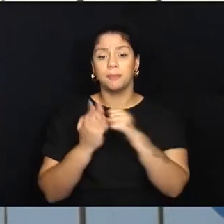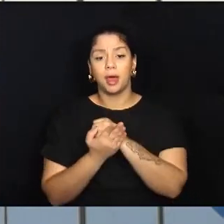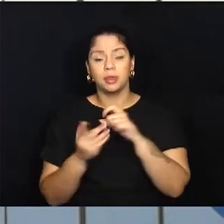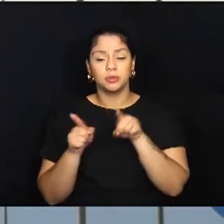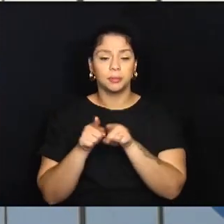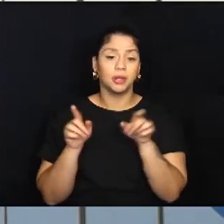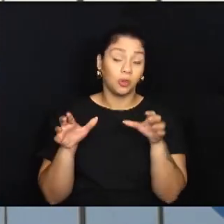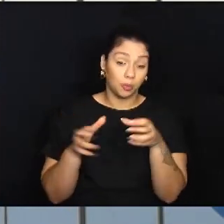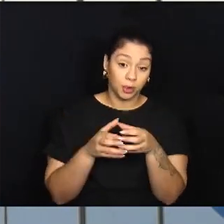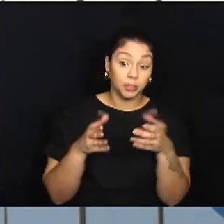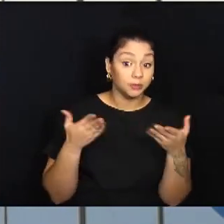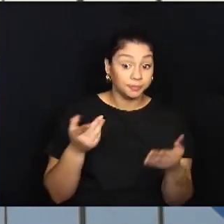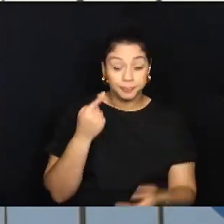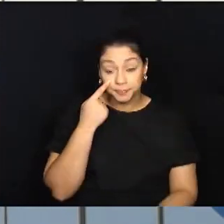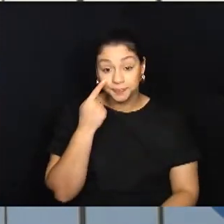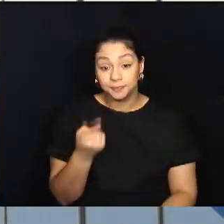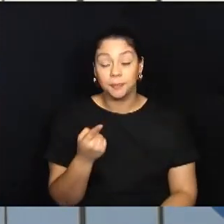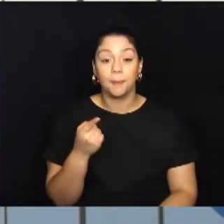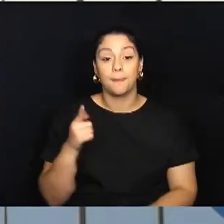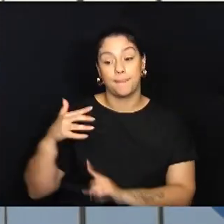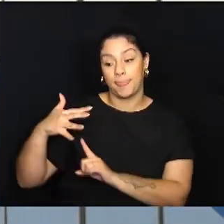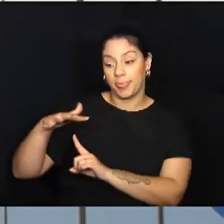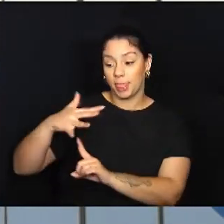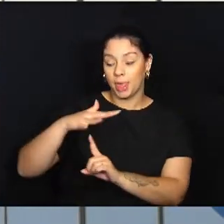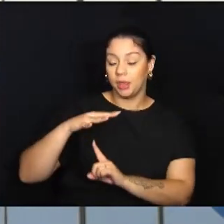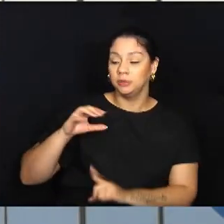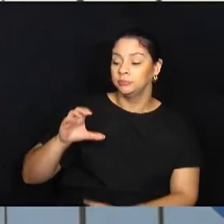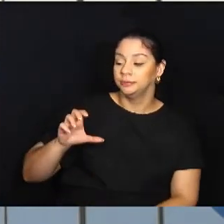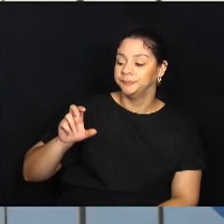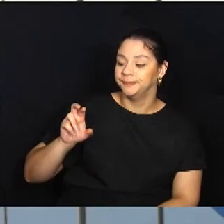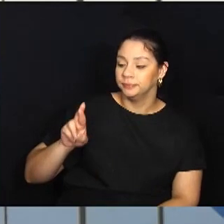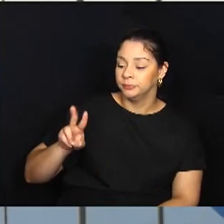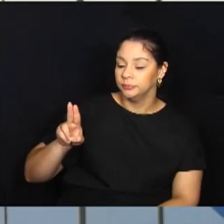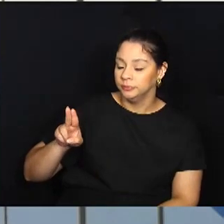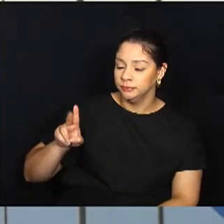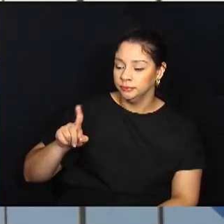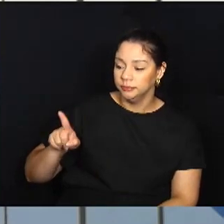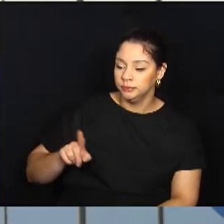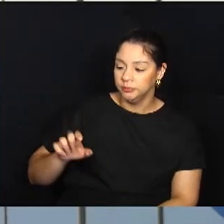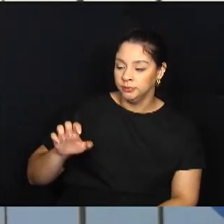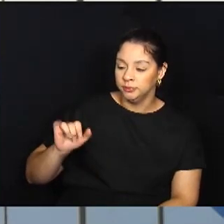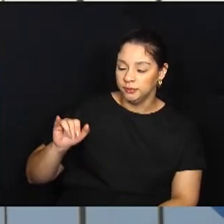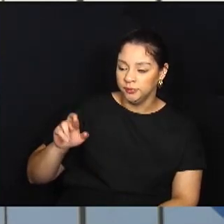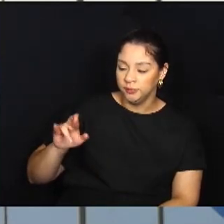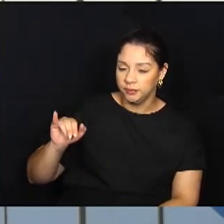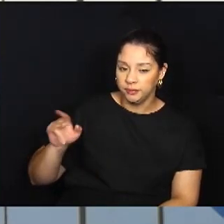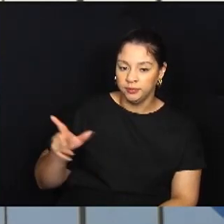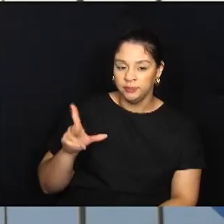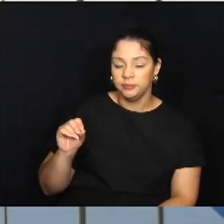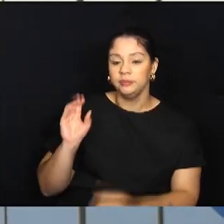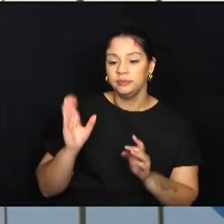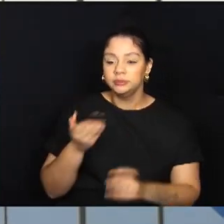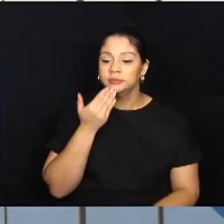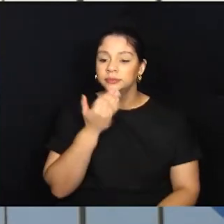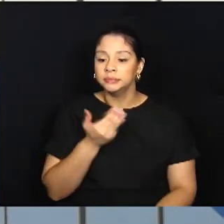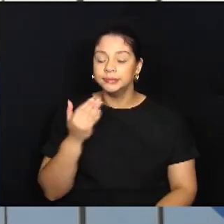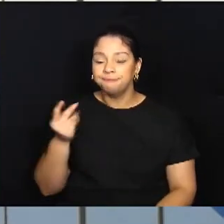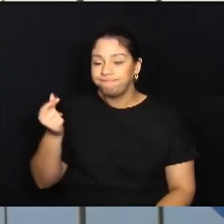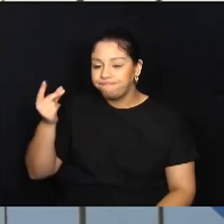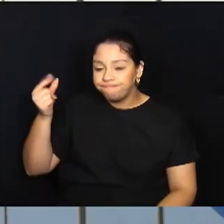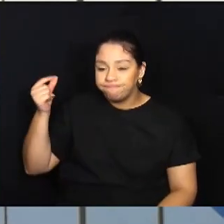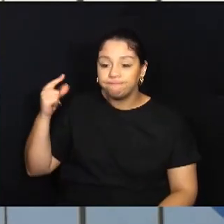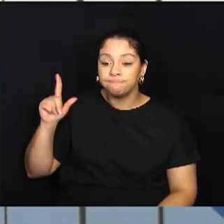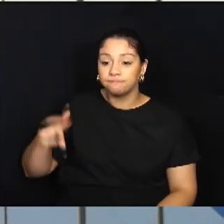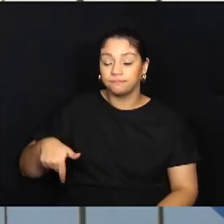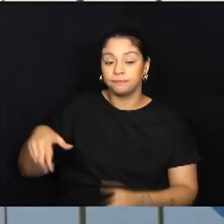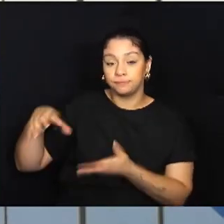comunidade. E olha só, a Praça do Cruzeirinho foi revitalizada, um pedido antigo dos moradores ali do distrito